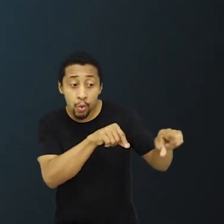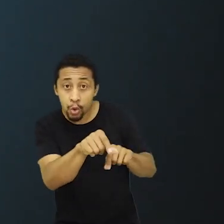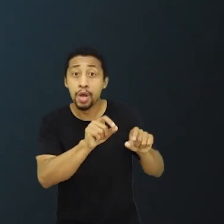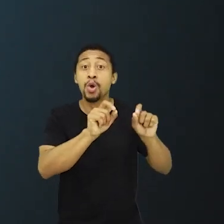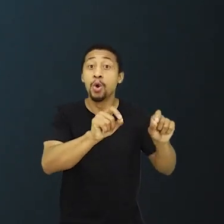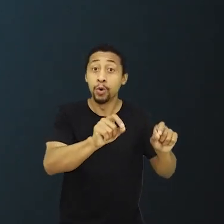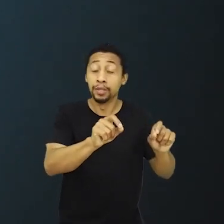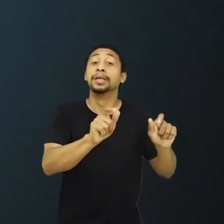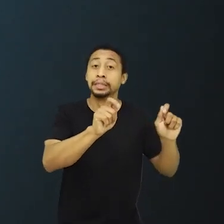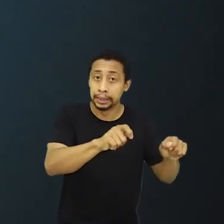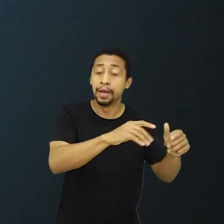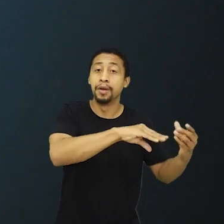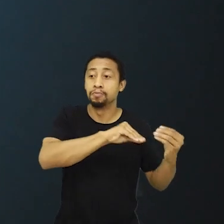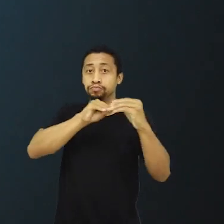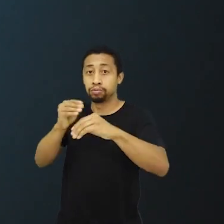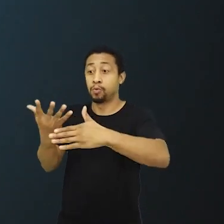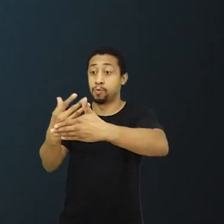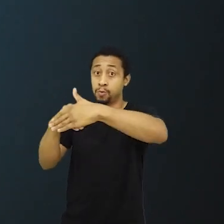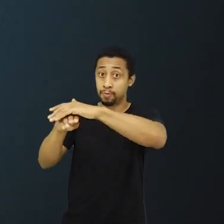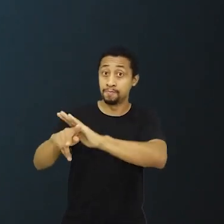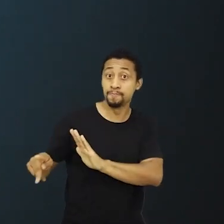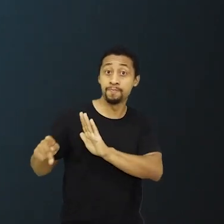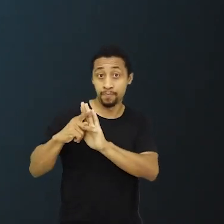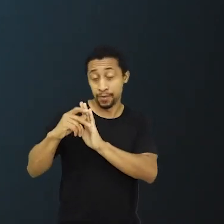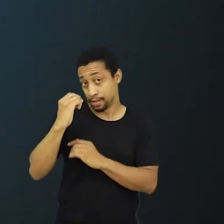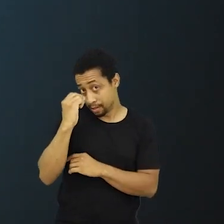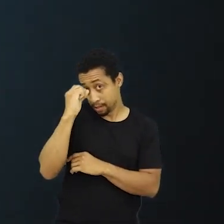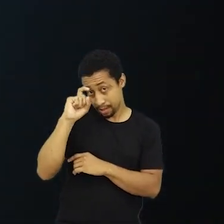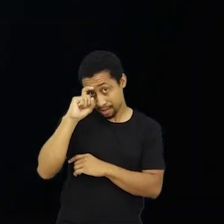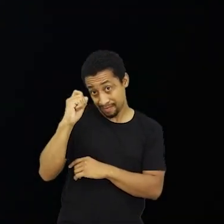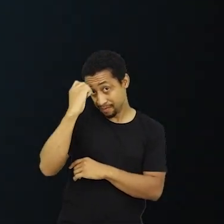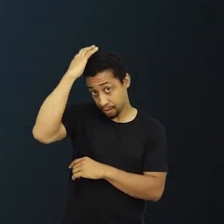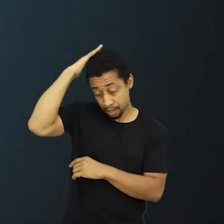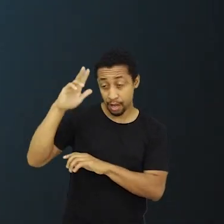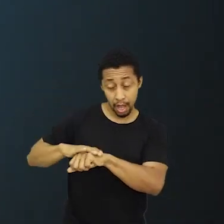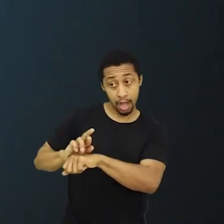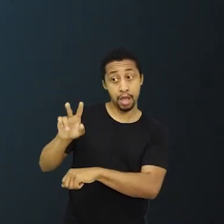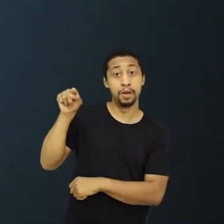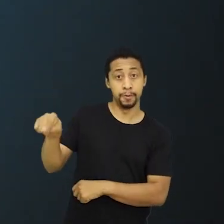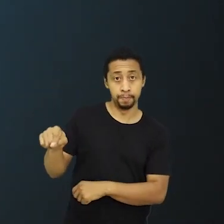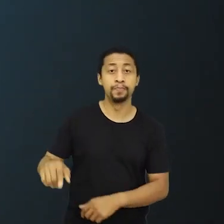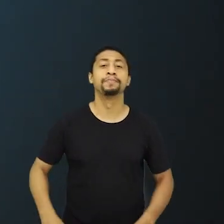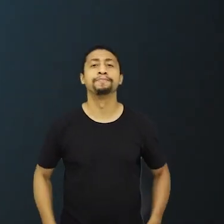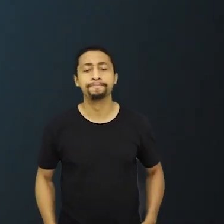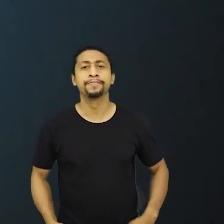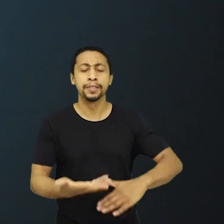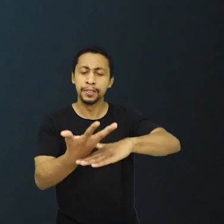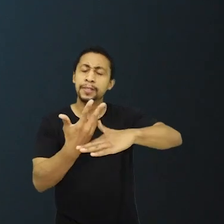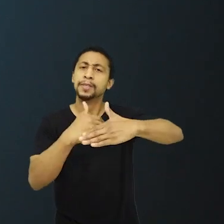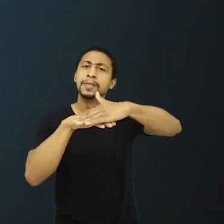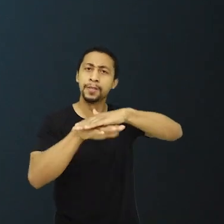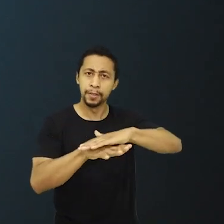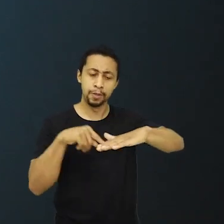que era mesmo o acervo do Vladimir Herzog, que era a produção dele. O acervo Vladimir Herzog, ele foi